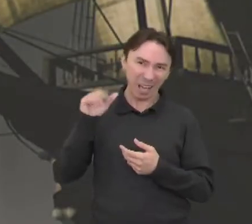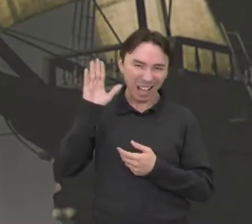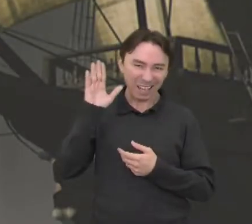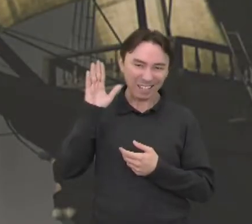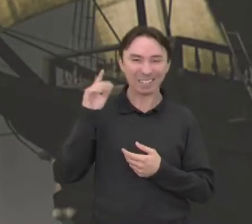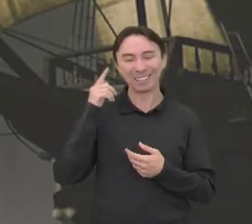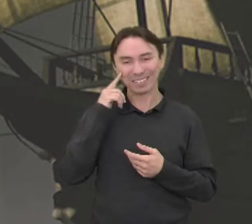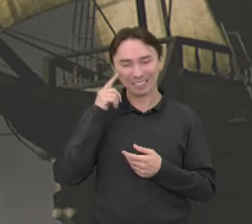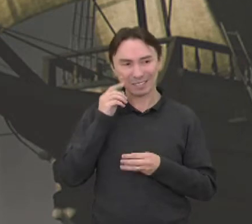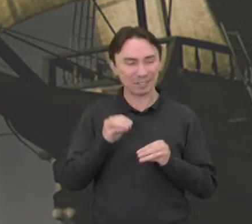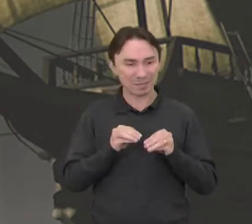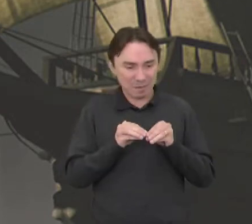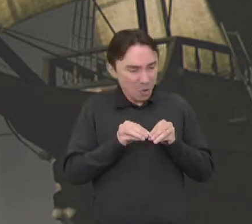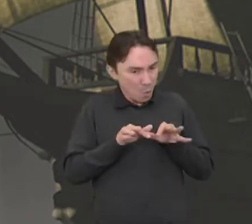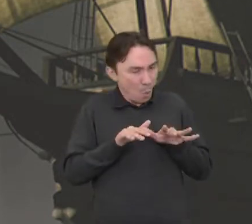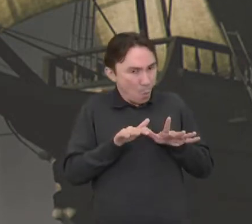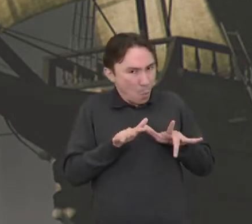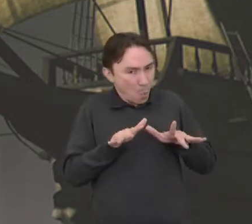para outras áreas.